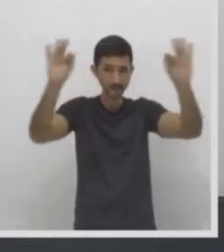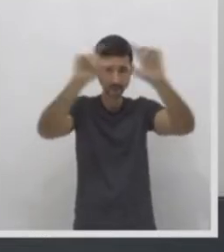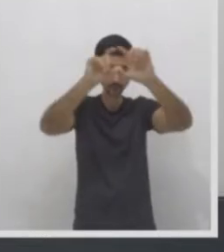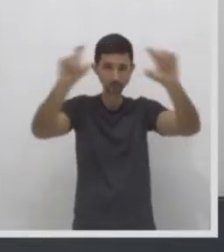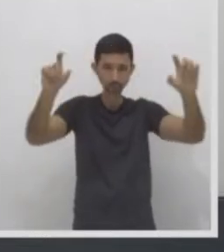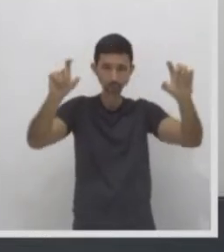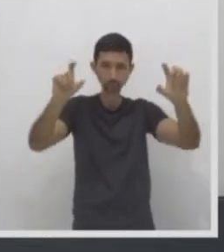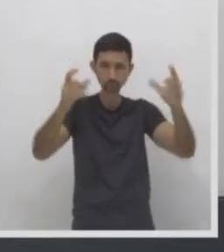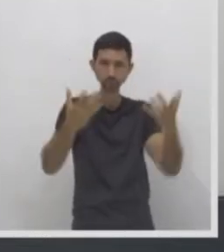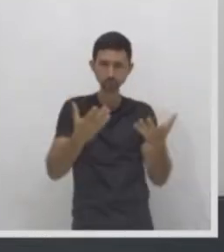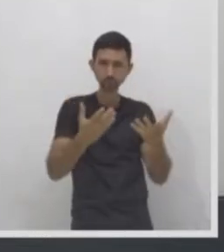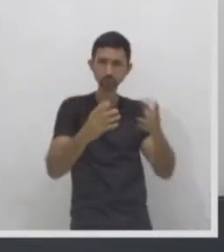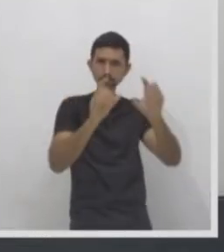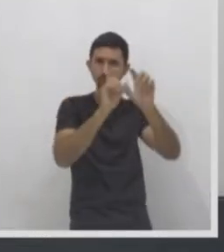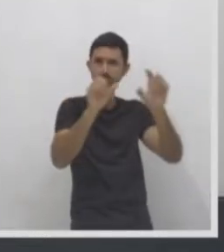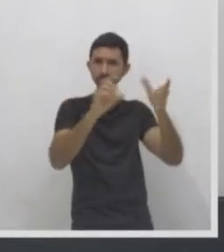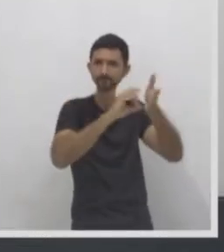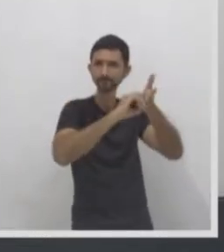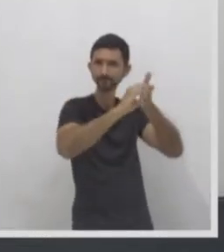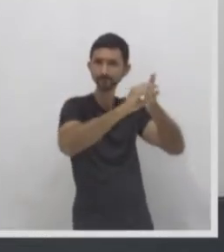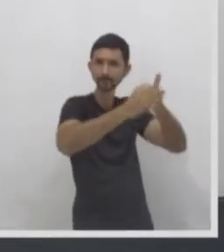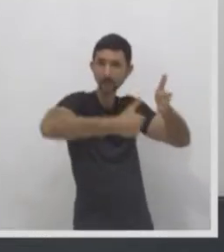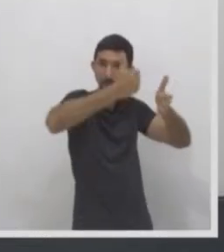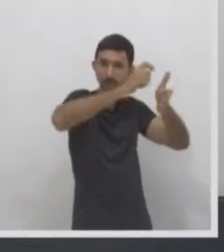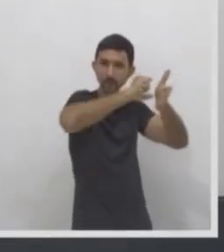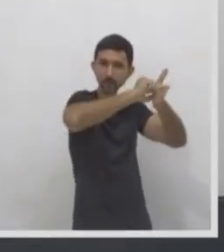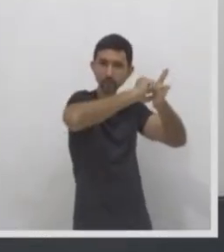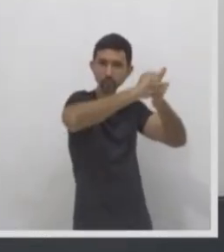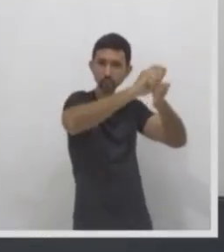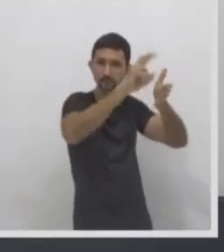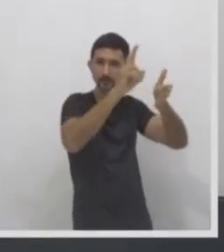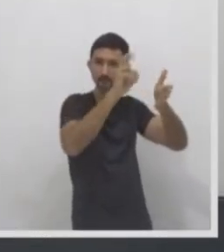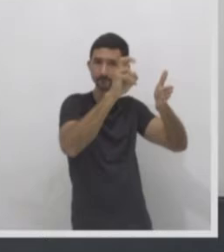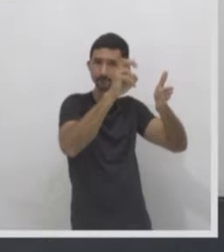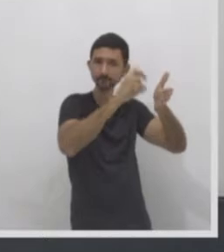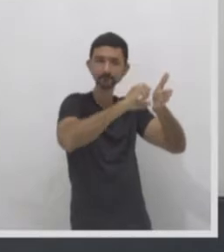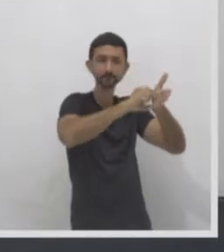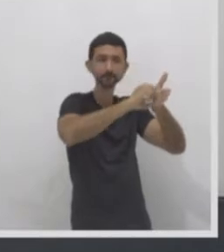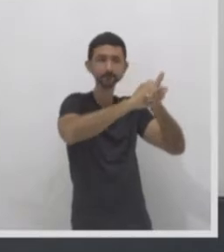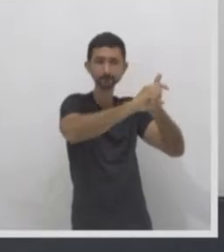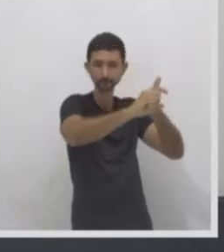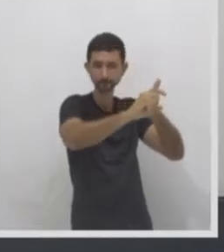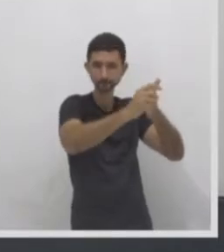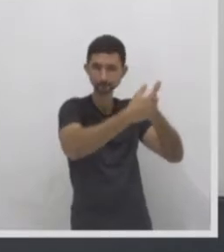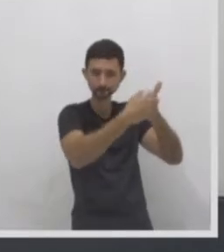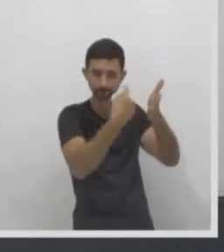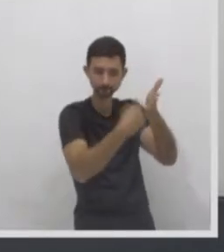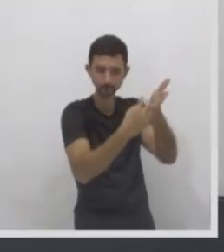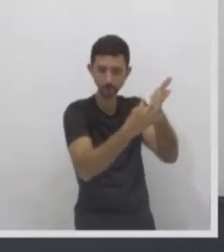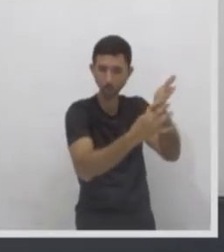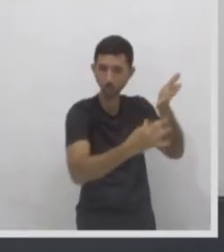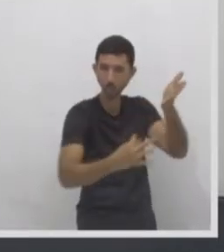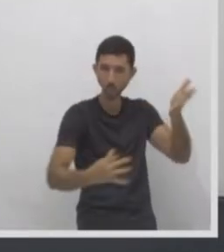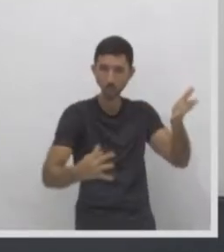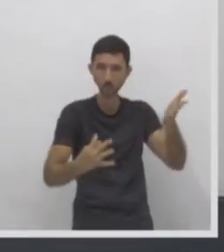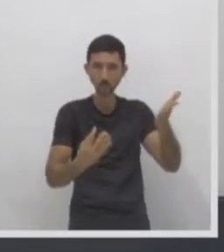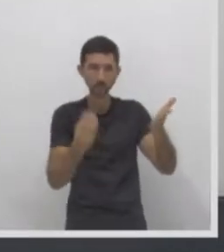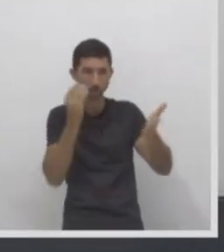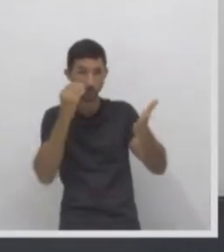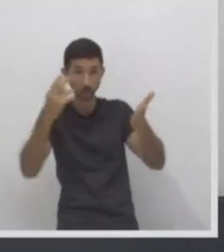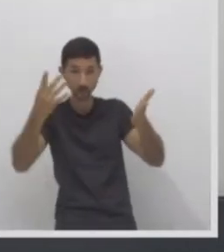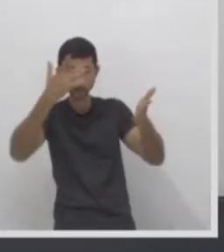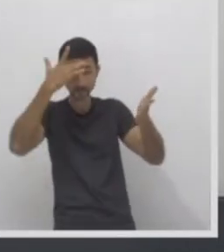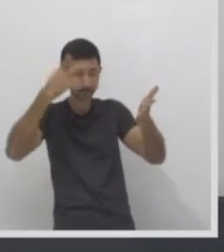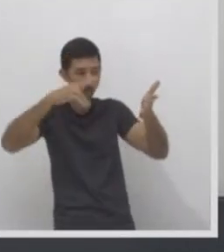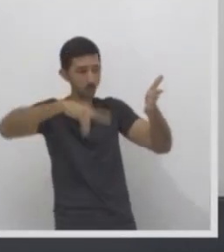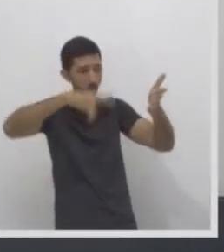texto, esse trecho que chama a atenção, ou tenta pelo menos chamar a atenção do leitor, para aquilo que ele vai encontrar